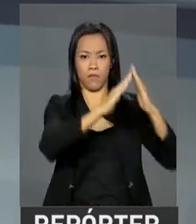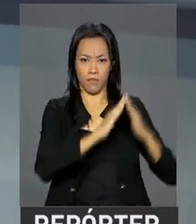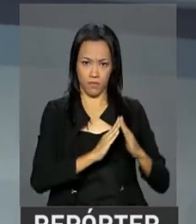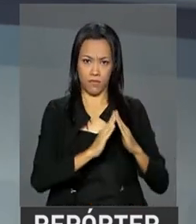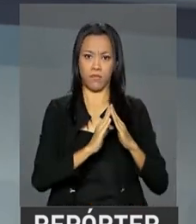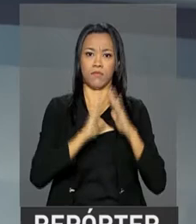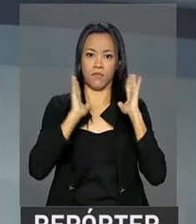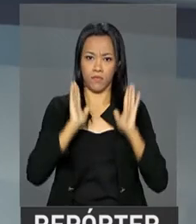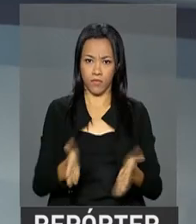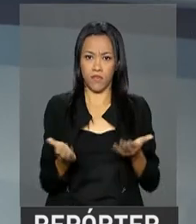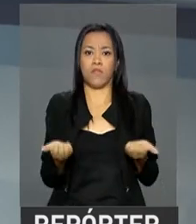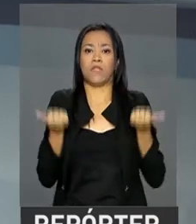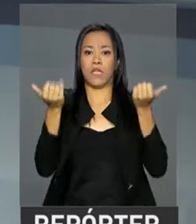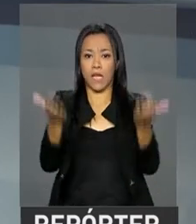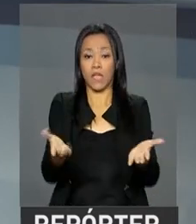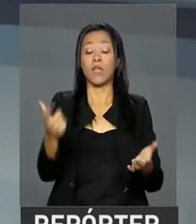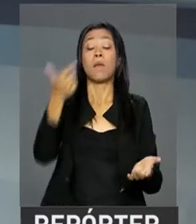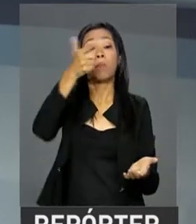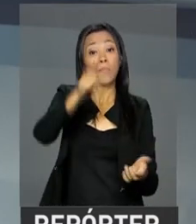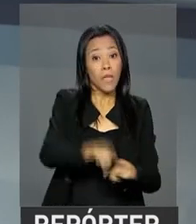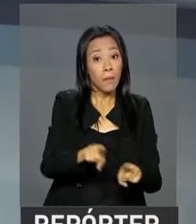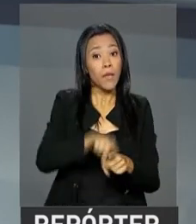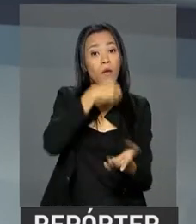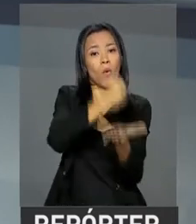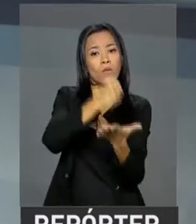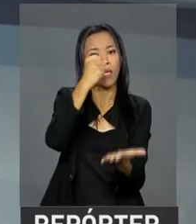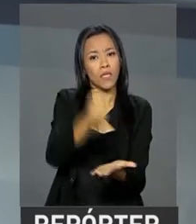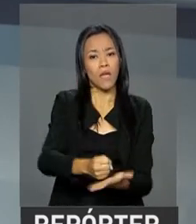União. Foram contratadas também